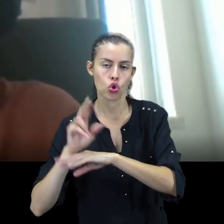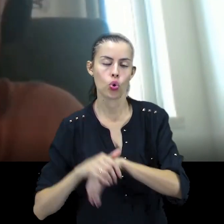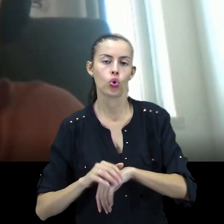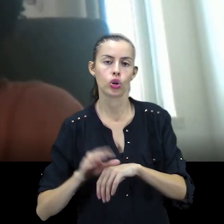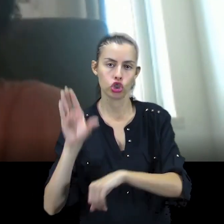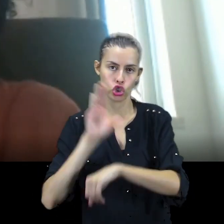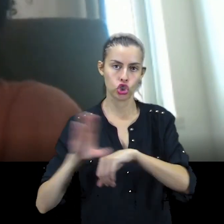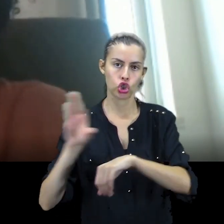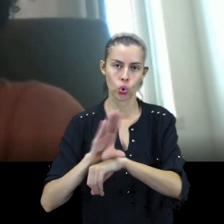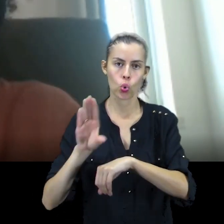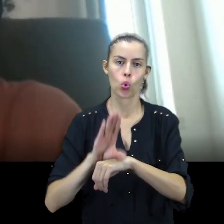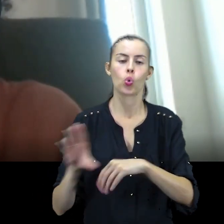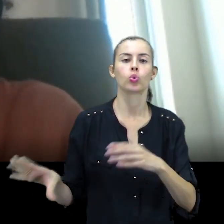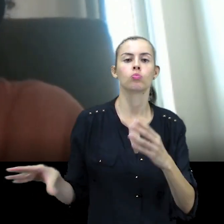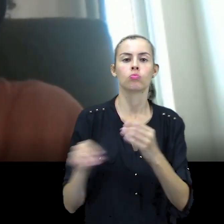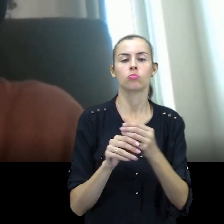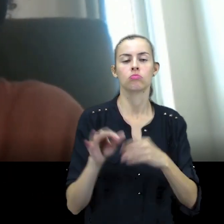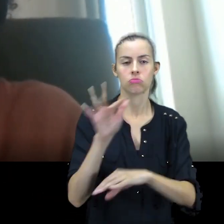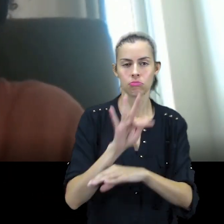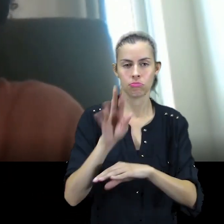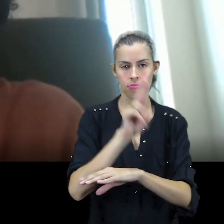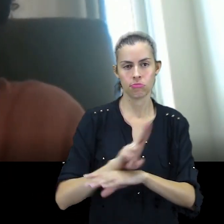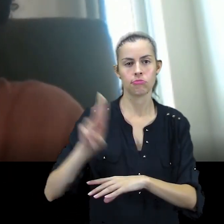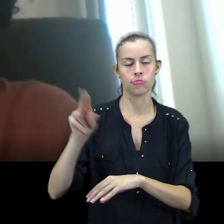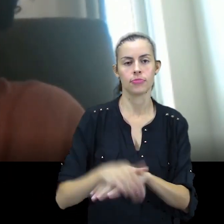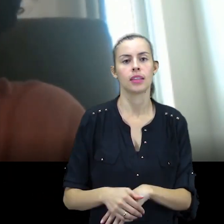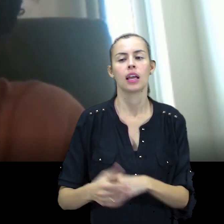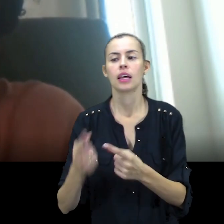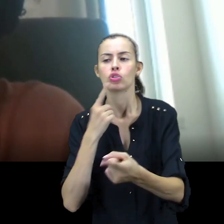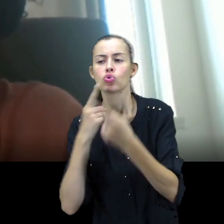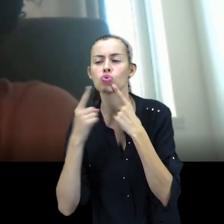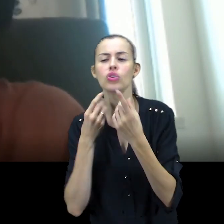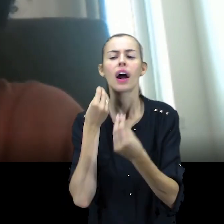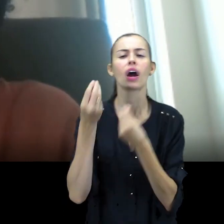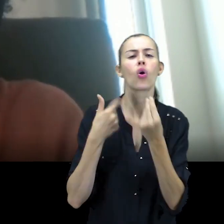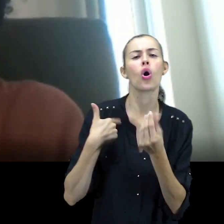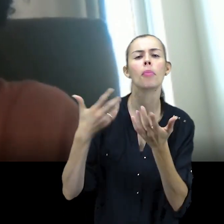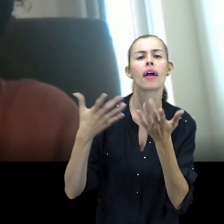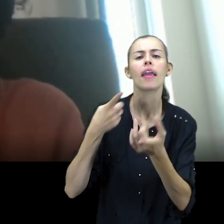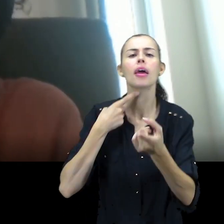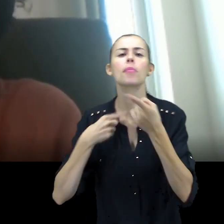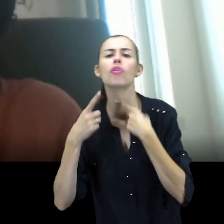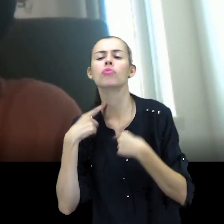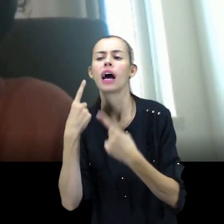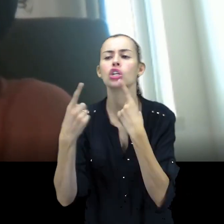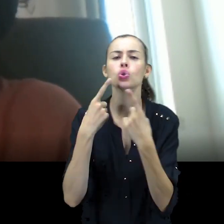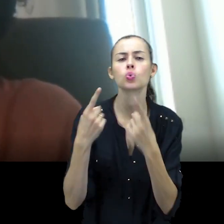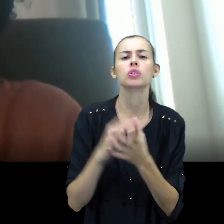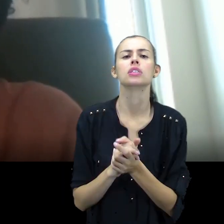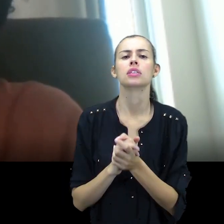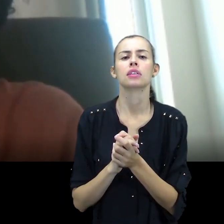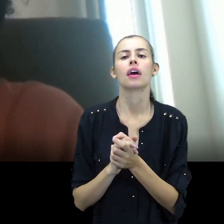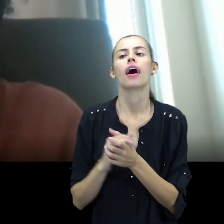a Proeste, que é a de extensão. A gente discutiu com a Superintendência Acadêmica, que é quem é responsável pelos